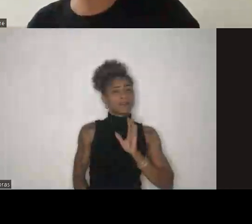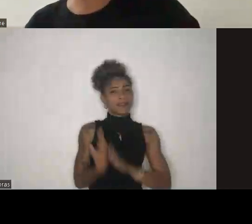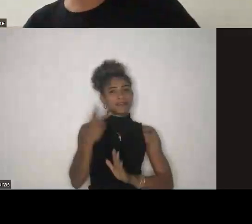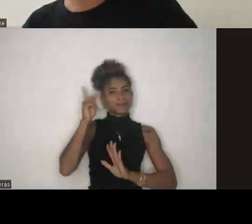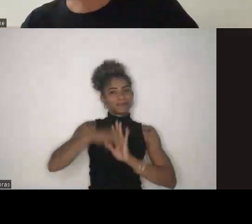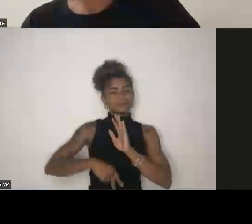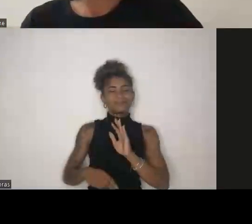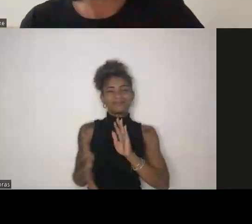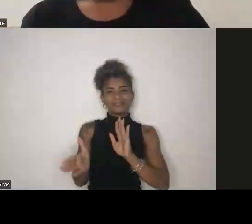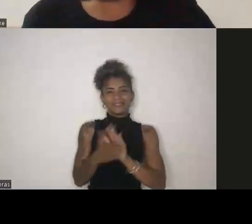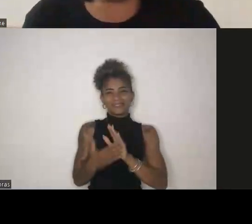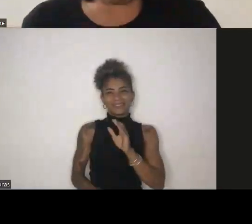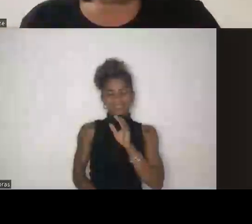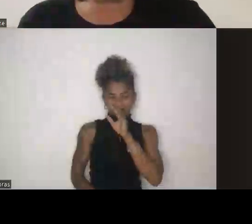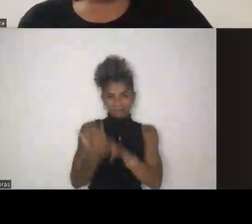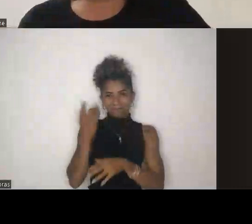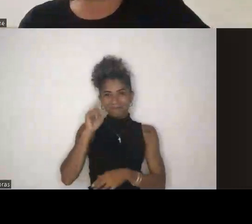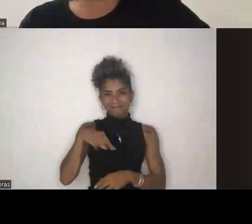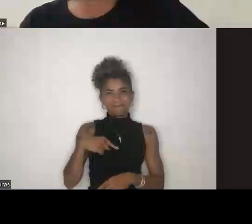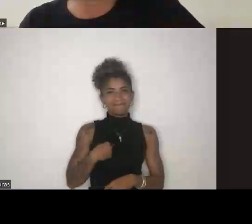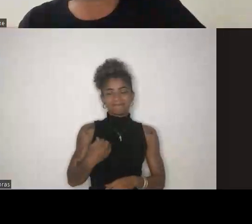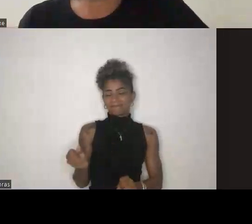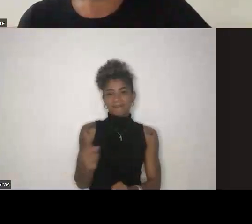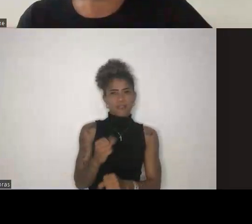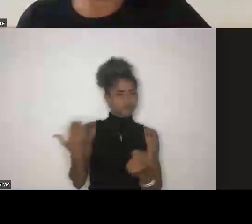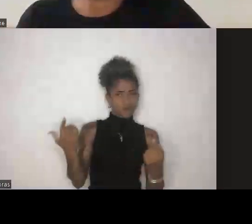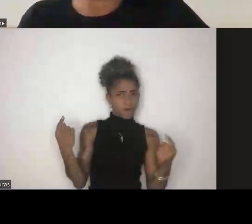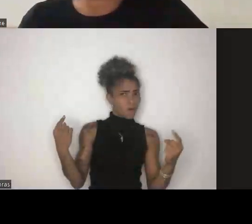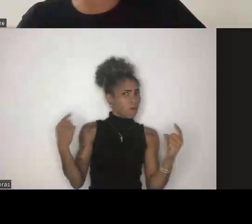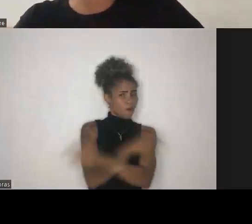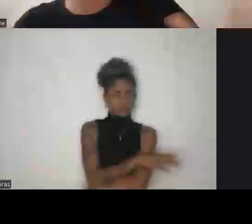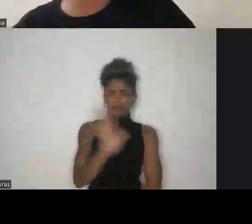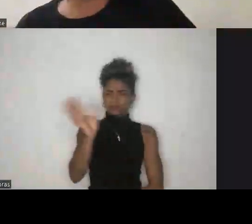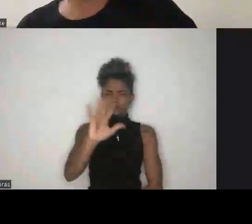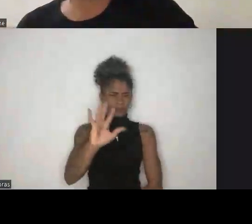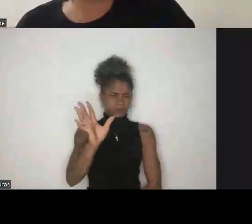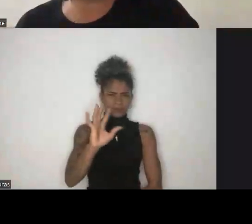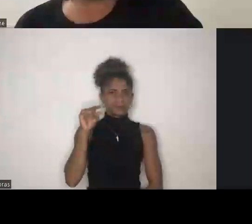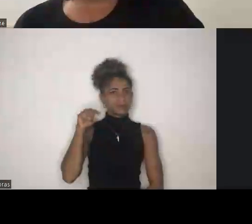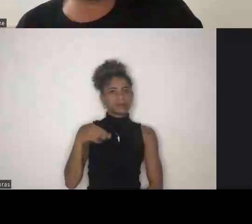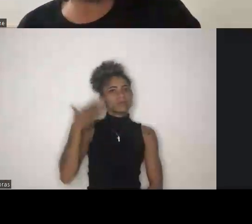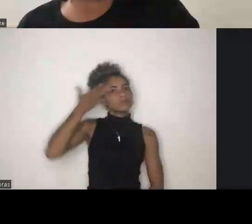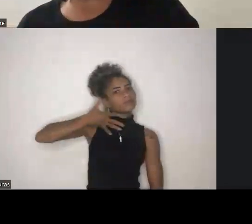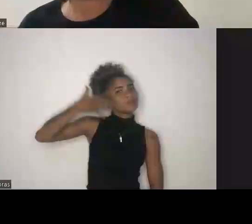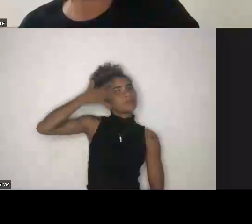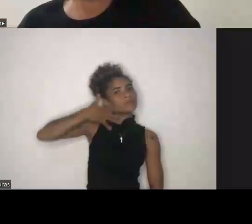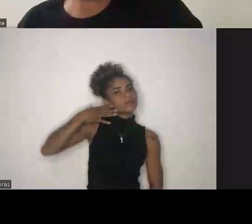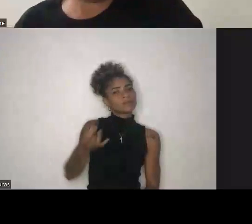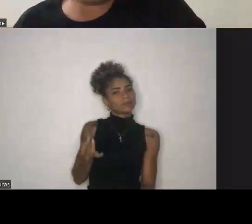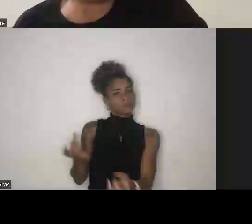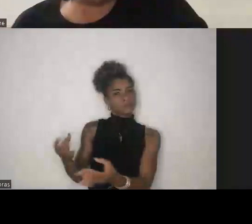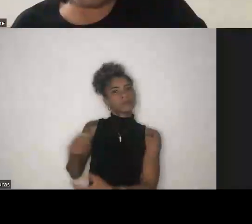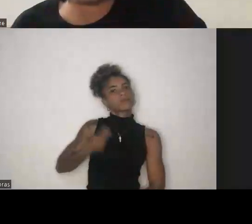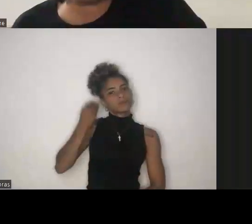eu não sou absolutamente Contra esse discurso do mercado existe o mercado